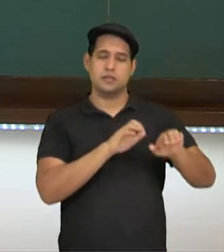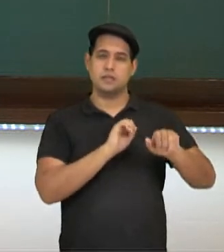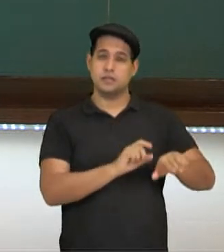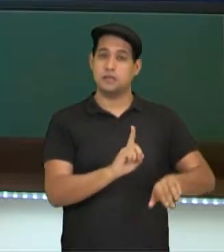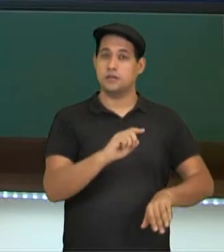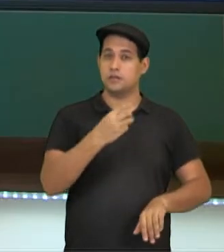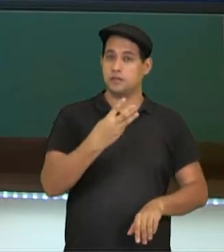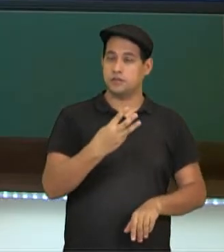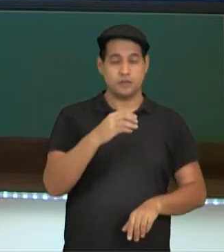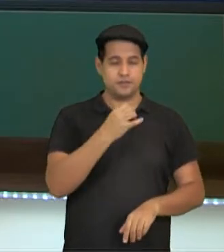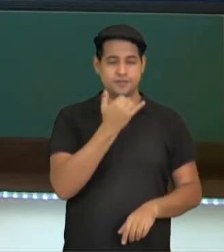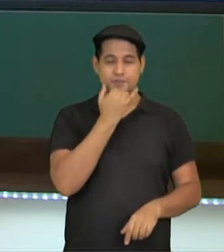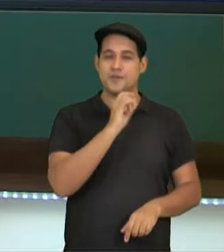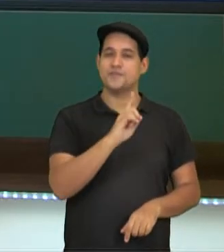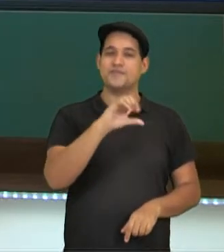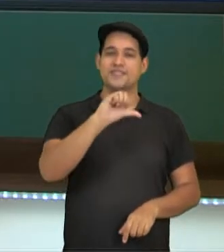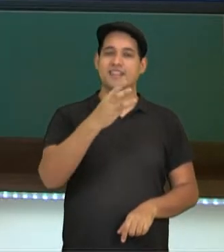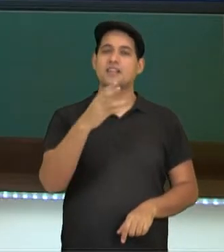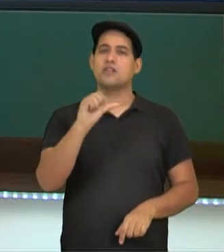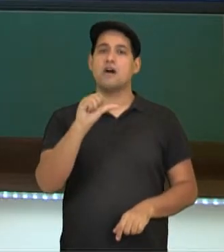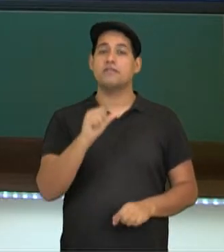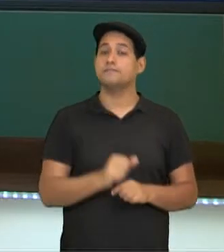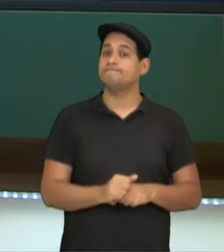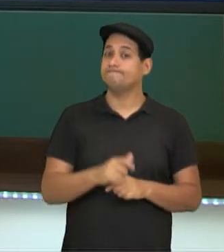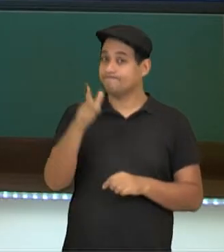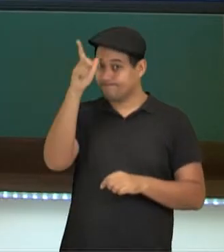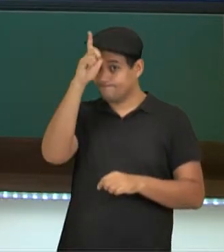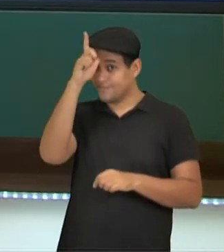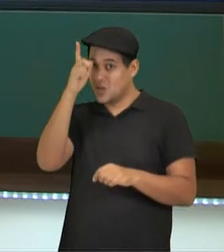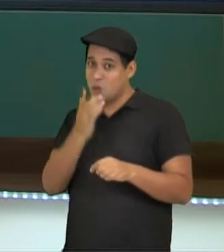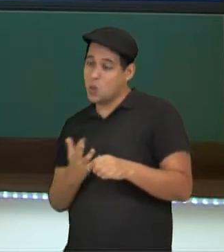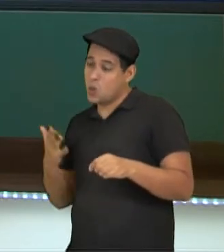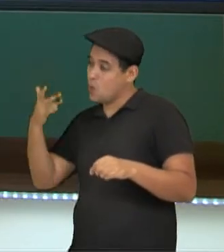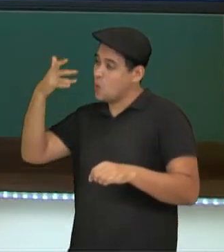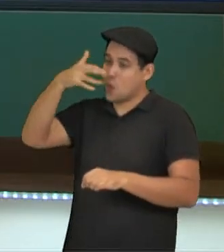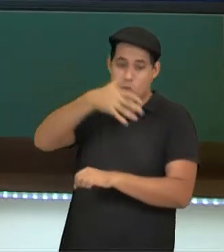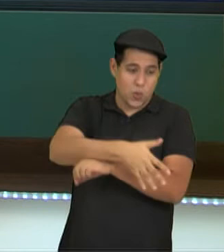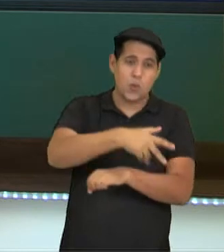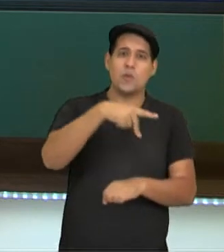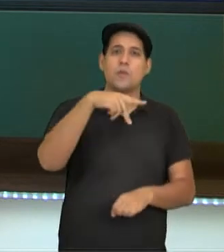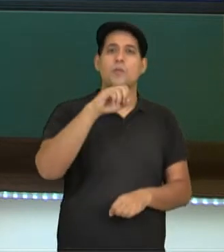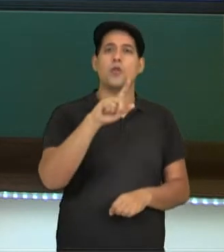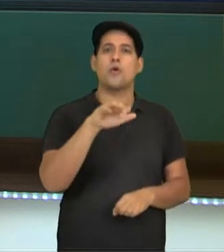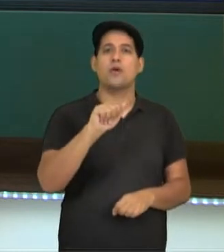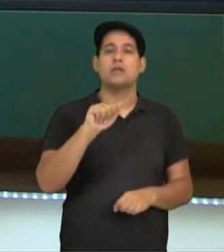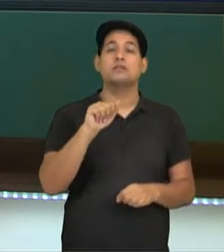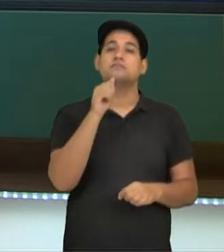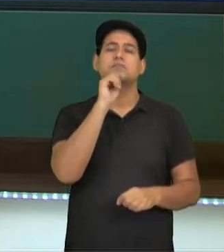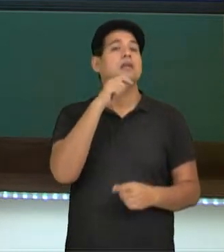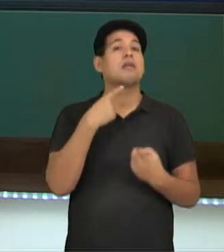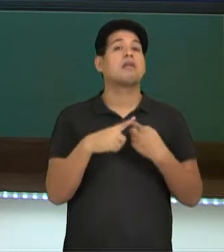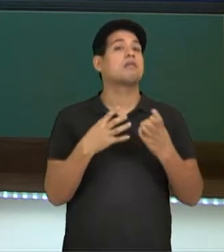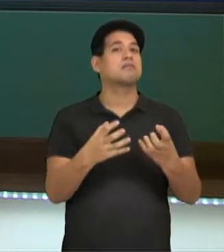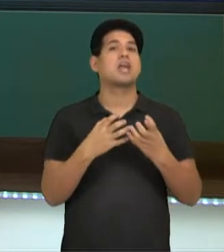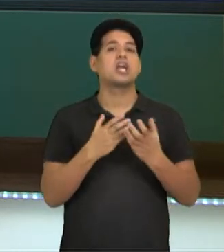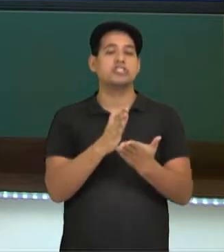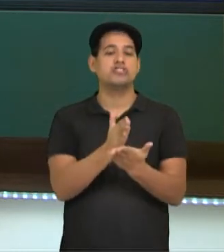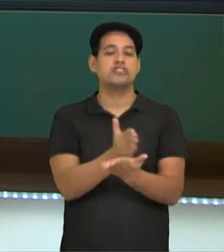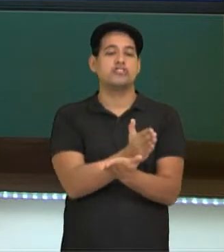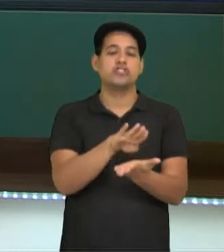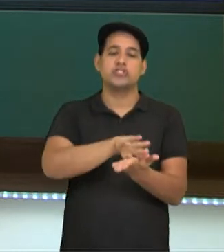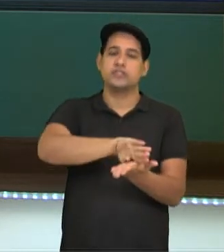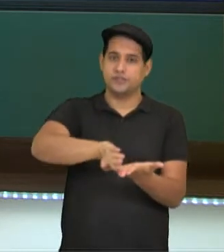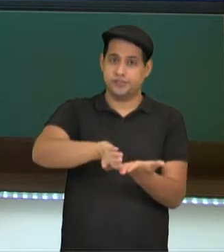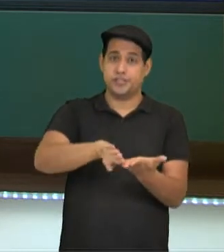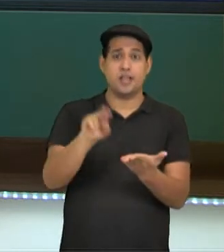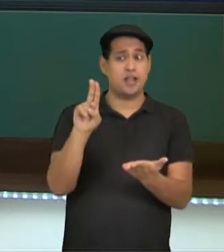a Alemanha invadiu a Polônia. Lembre-se que no Tratado de Não Agressão havia um acordo de dividir a Polônia. A União Soviética também